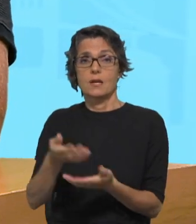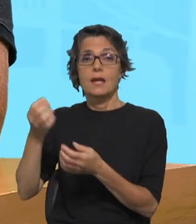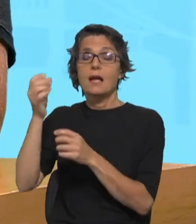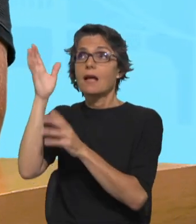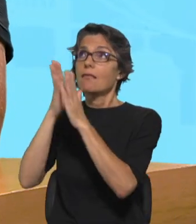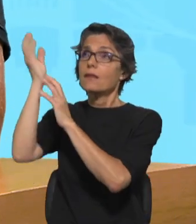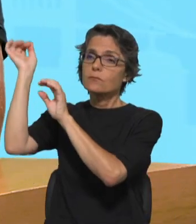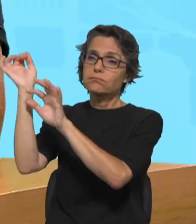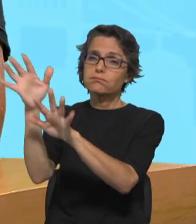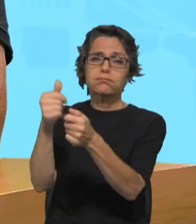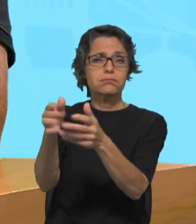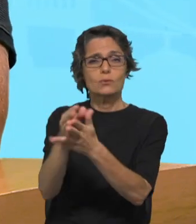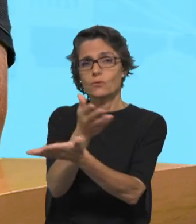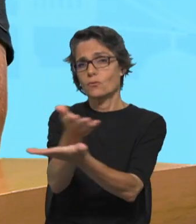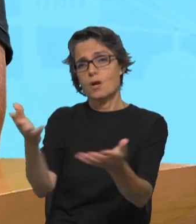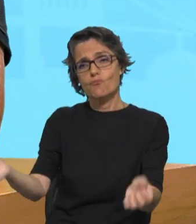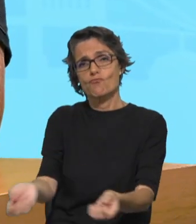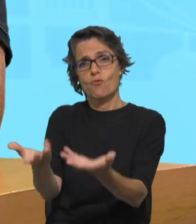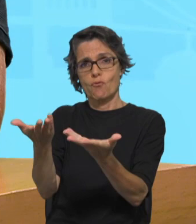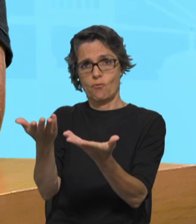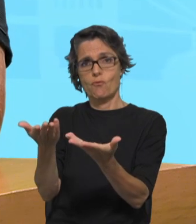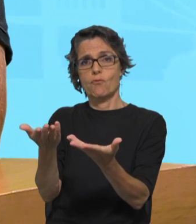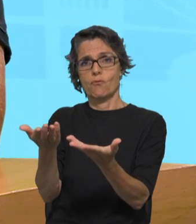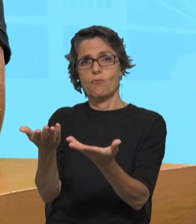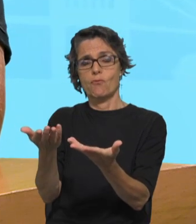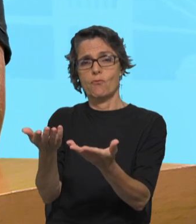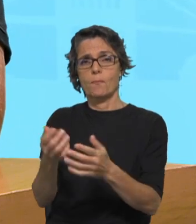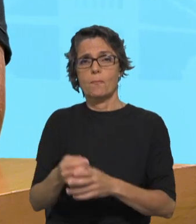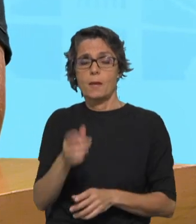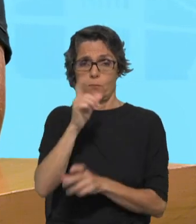porque todos precisam da graça para se salvar, não é? Bem, então,